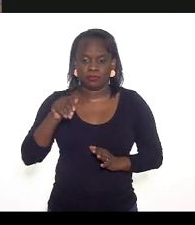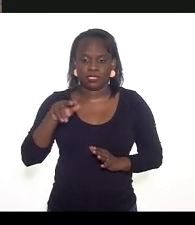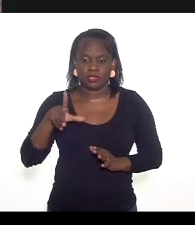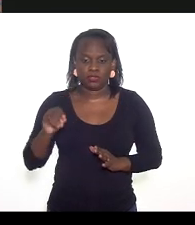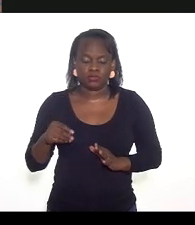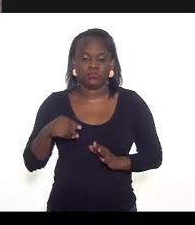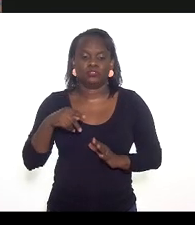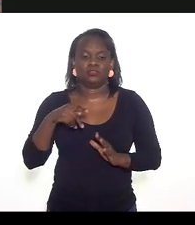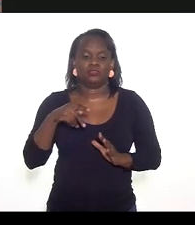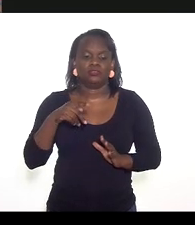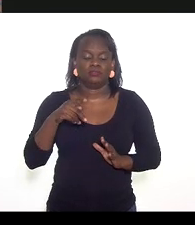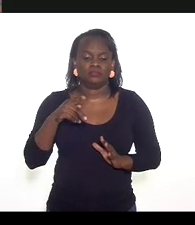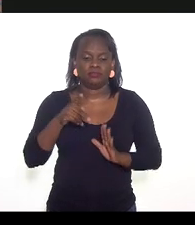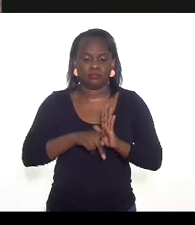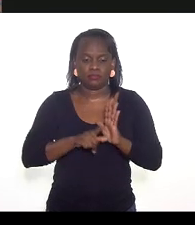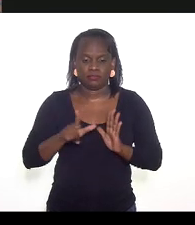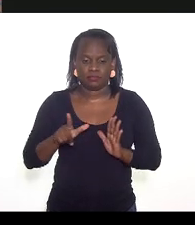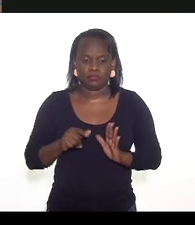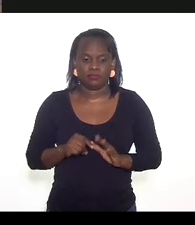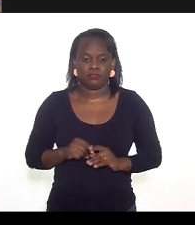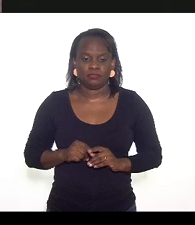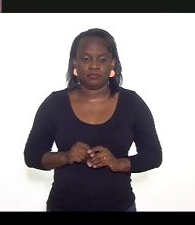projeto de lei